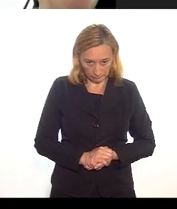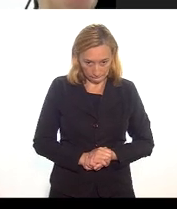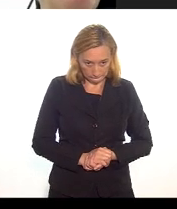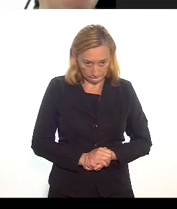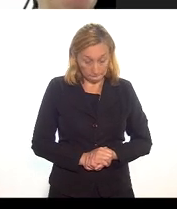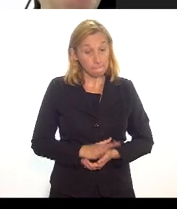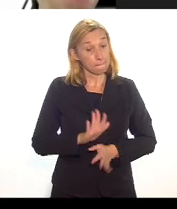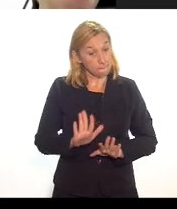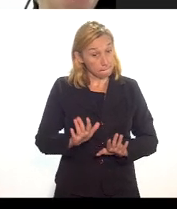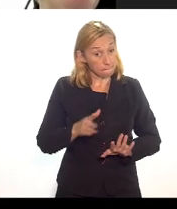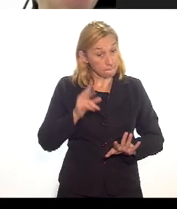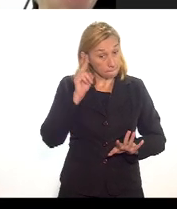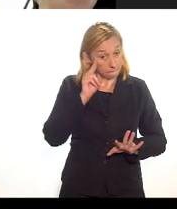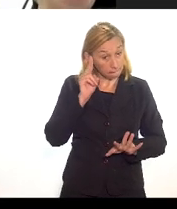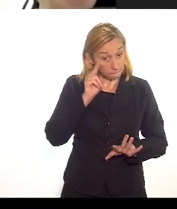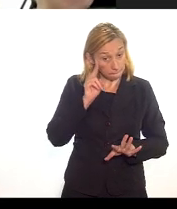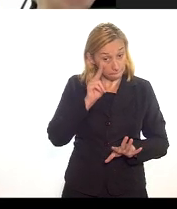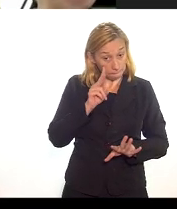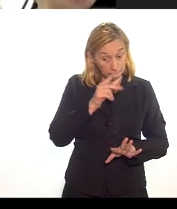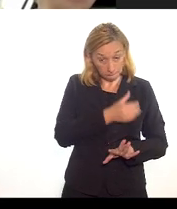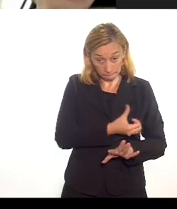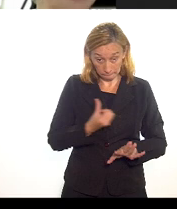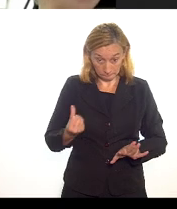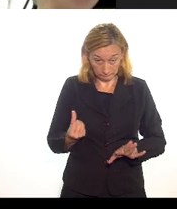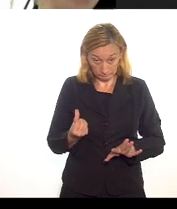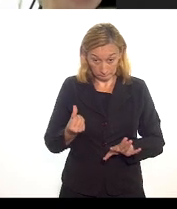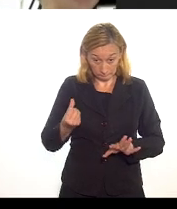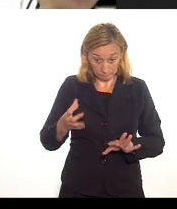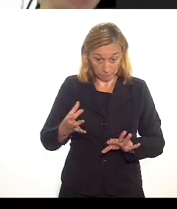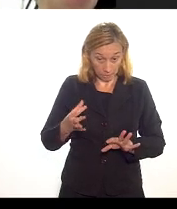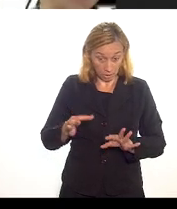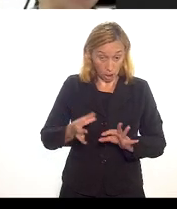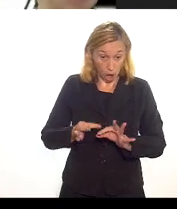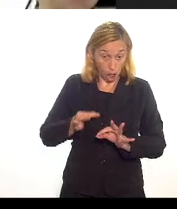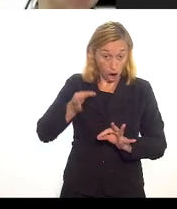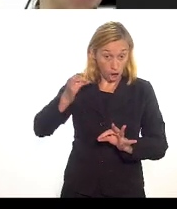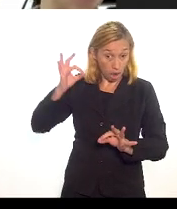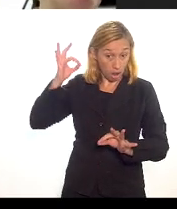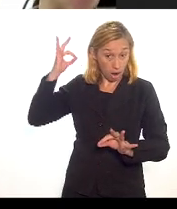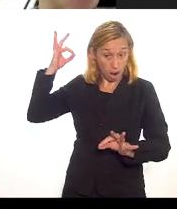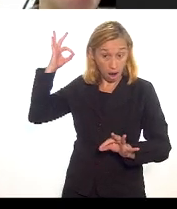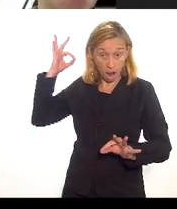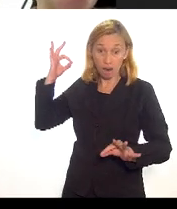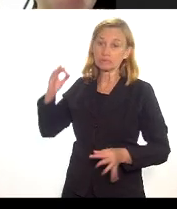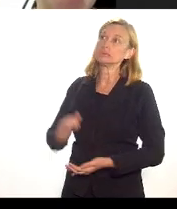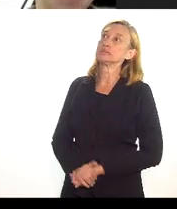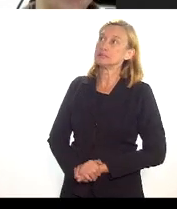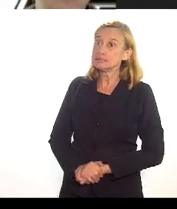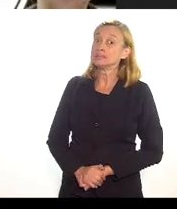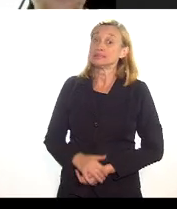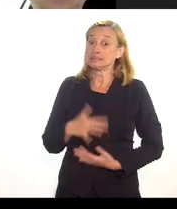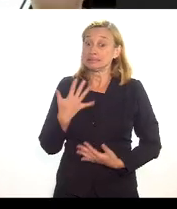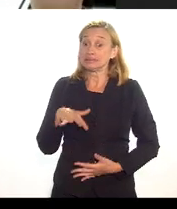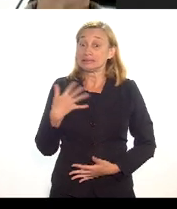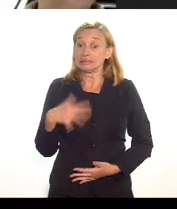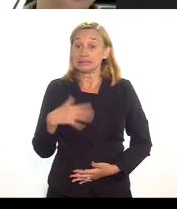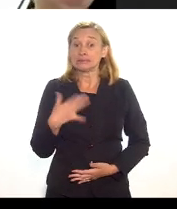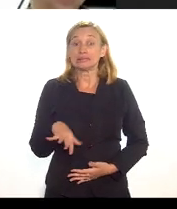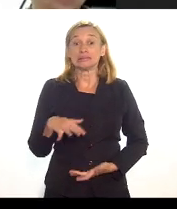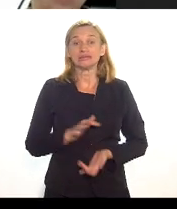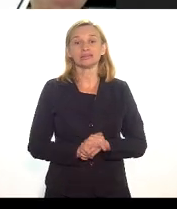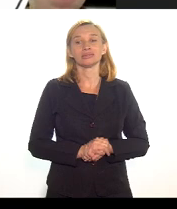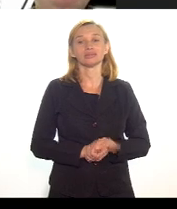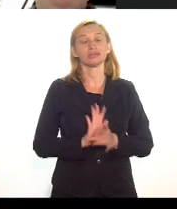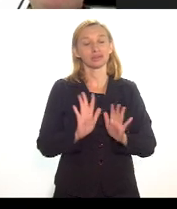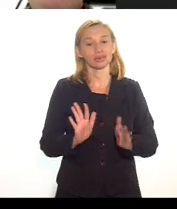Eu vou tentar me lembrar, 2016 já vai longe, né? Já vai muito longe. Eu não sei se é disso